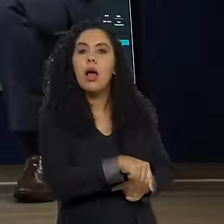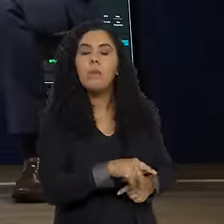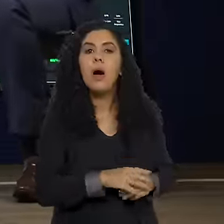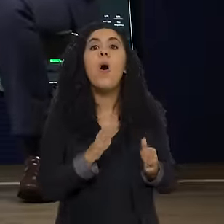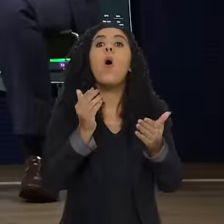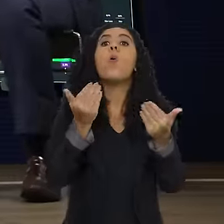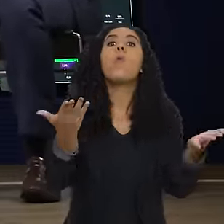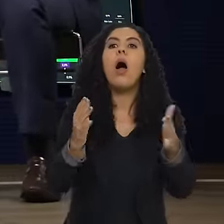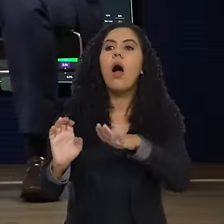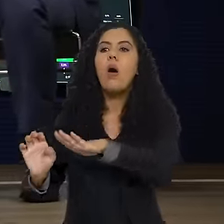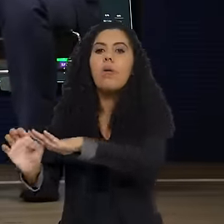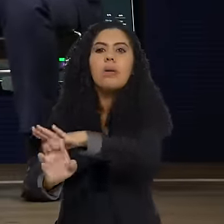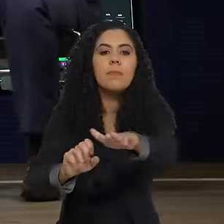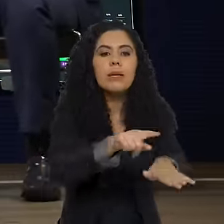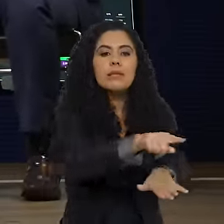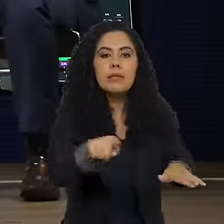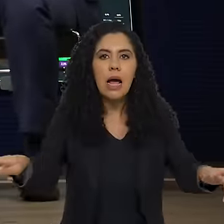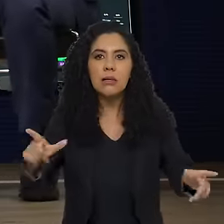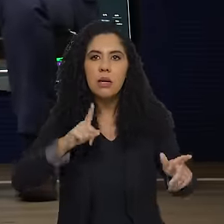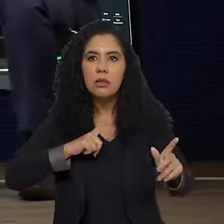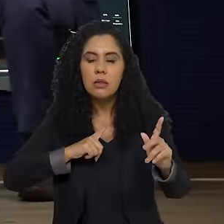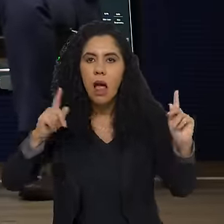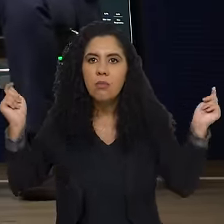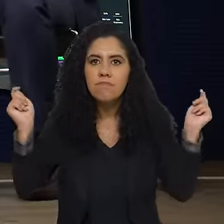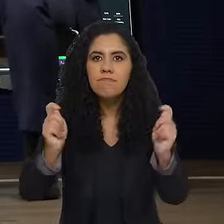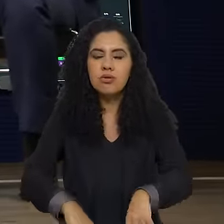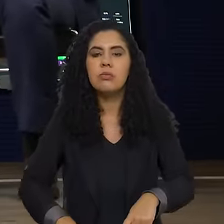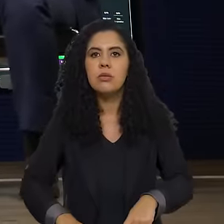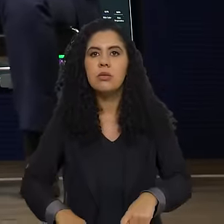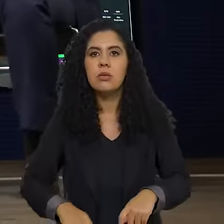Que empresas estão dispostas a tentar